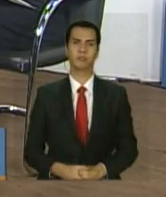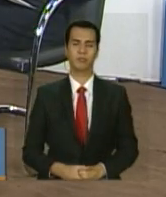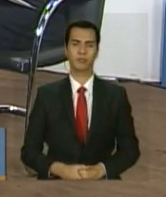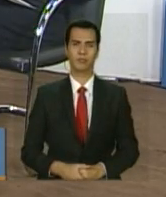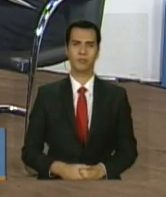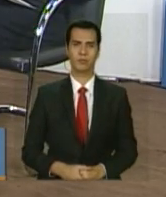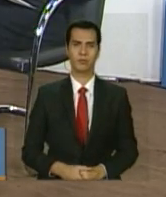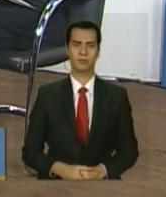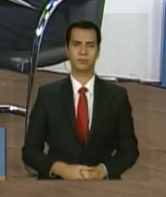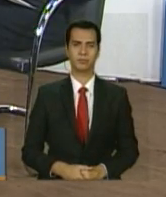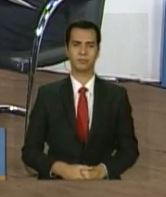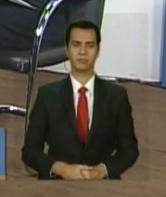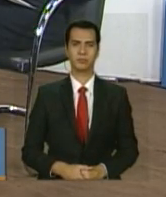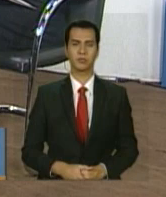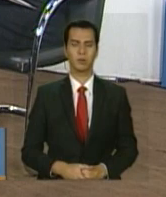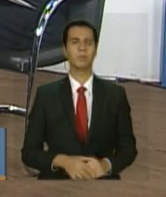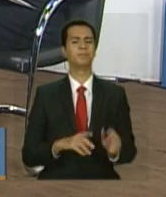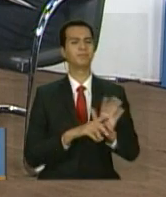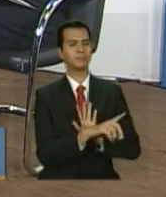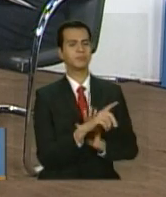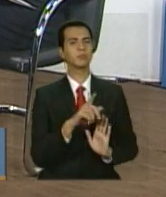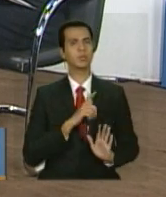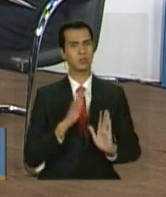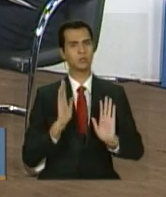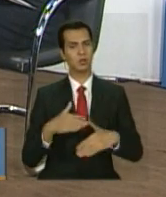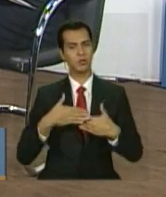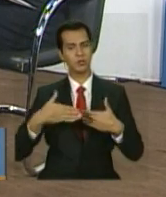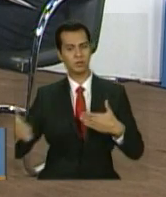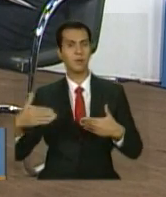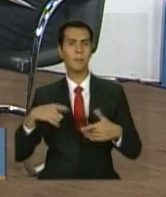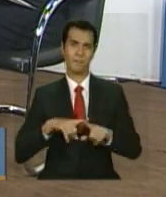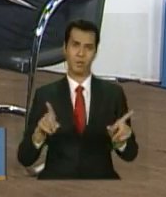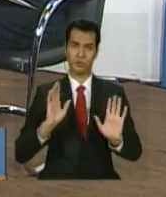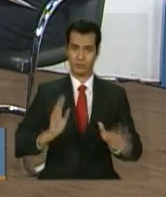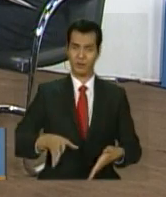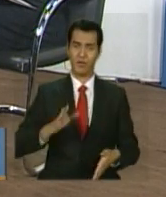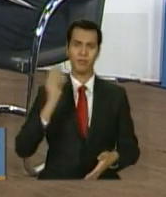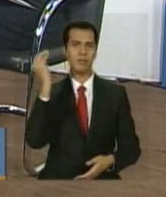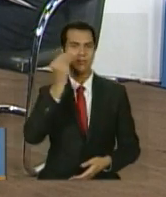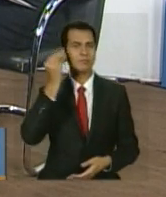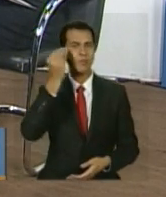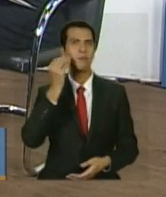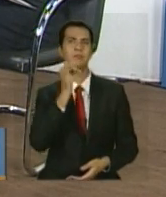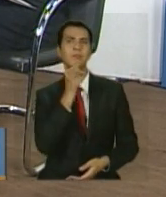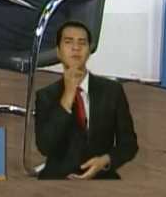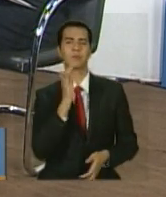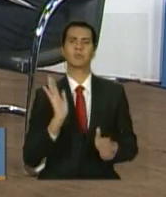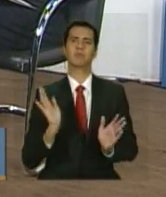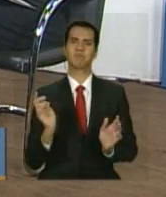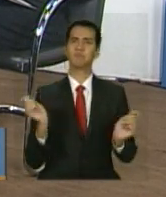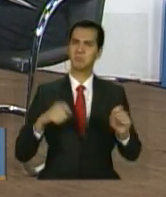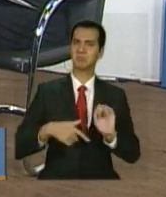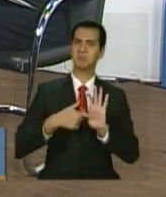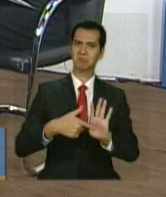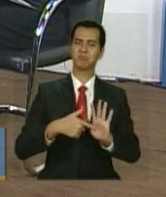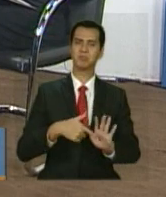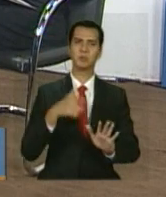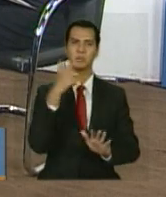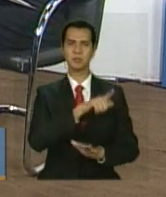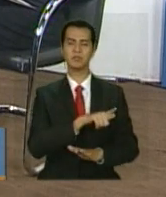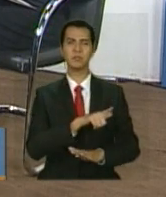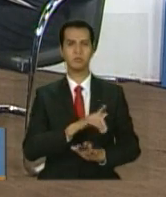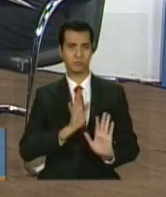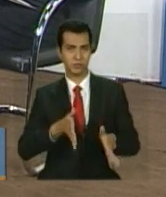coisas estarem acontecendo, mas já há, por exemplo, algum resultado, já há algum exemplo de resultados que se pode apresentar? Sim, é exemplo